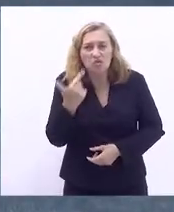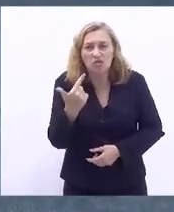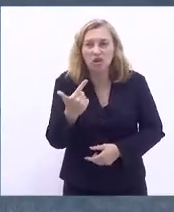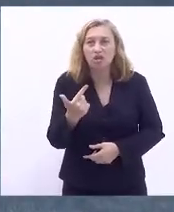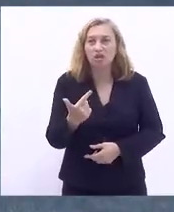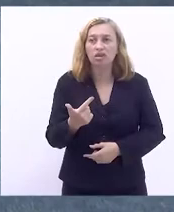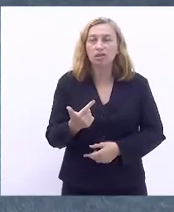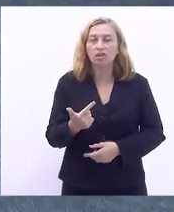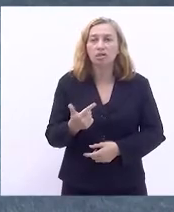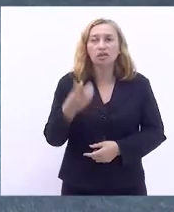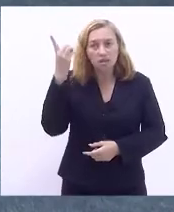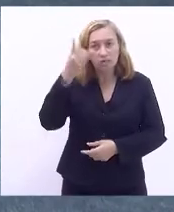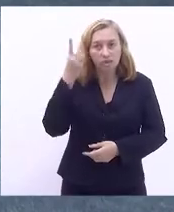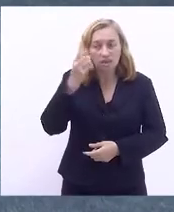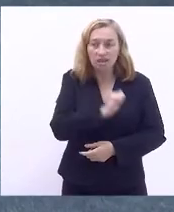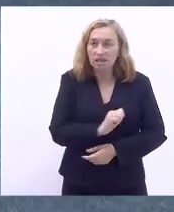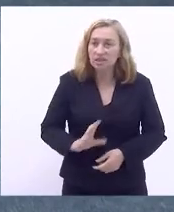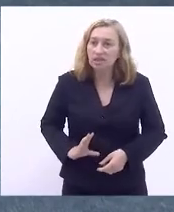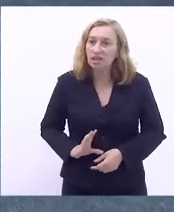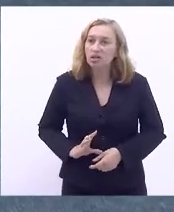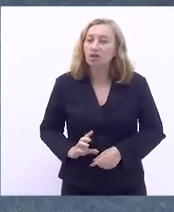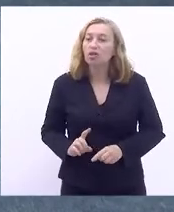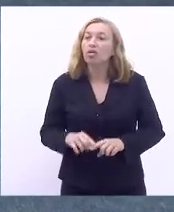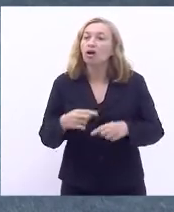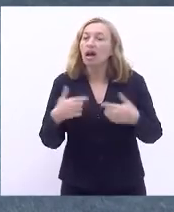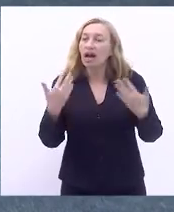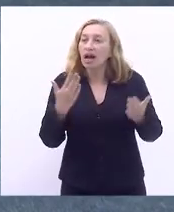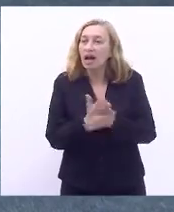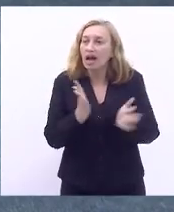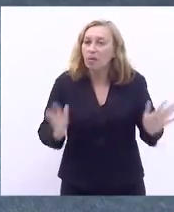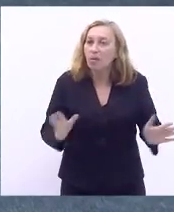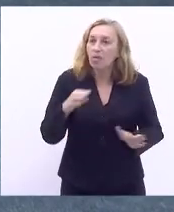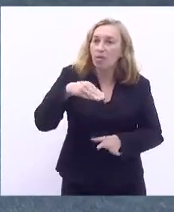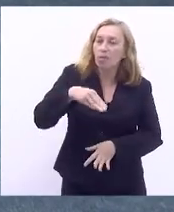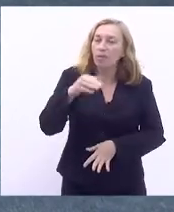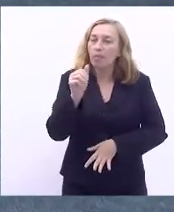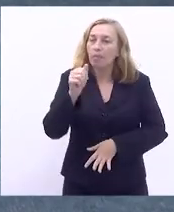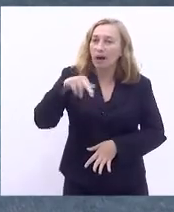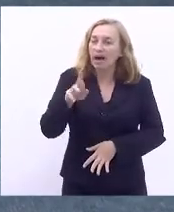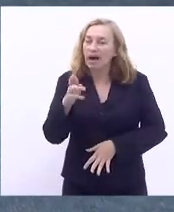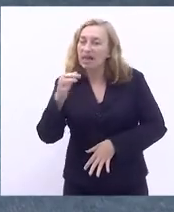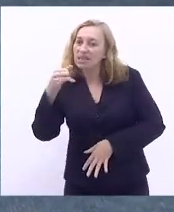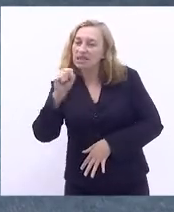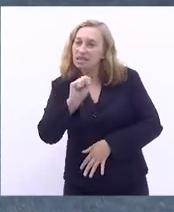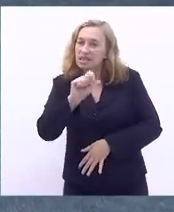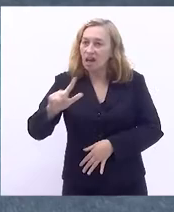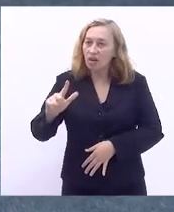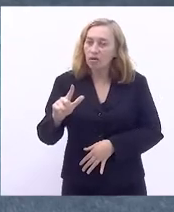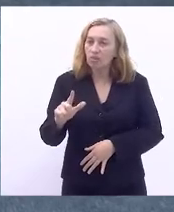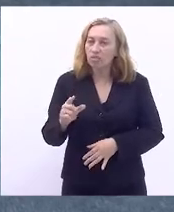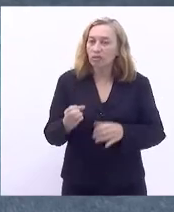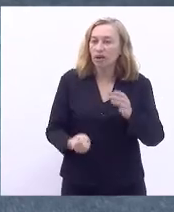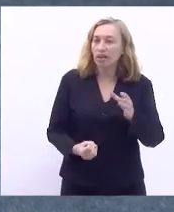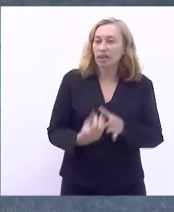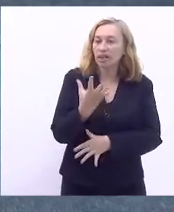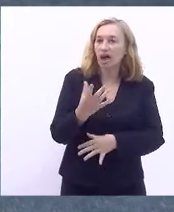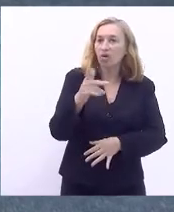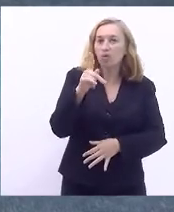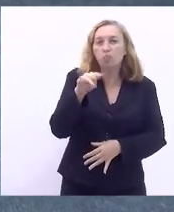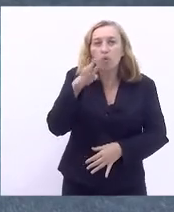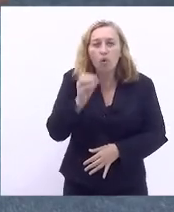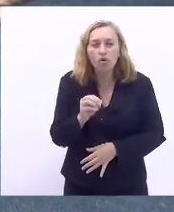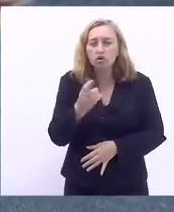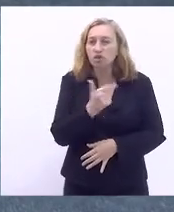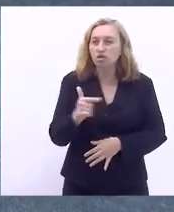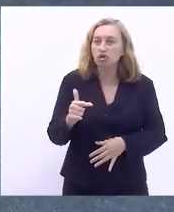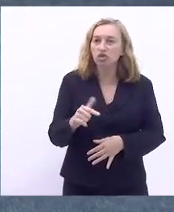Eu assisti, deputado Sandra Siliano, quando acabou com os manguezais para poder introduzir o porto que não estava na licença ambiental. Até então era